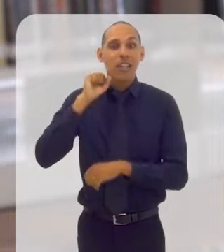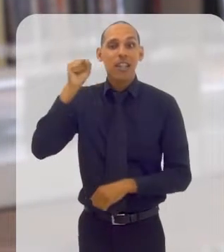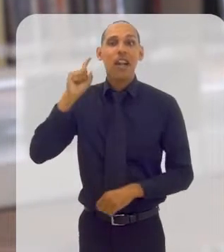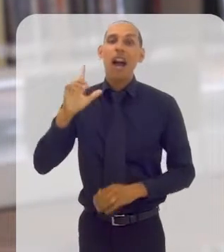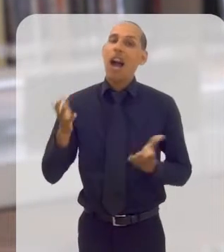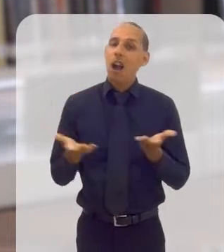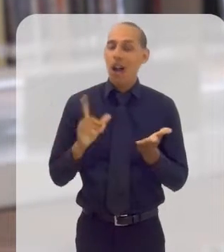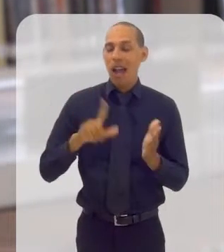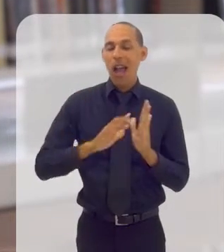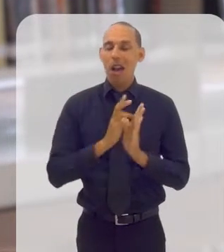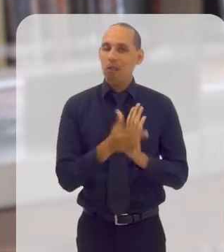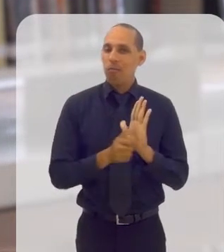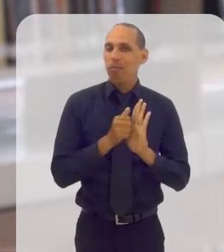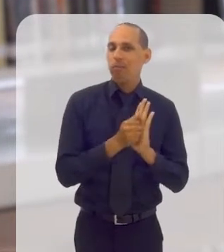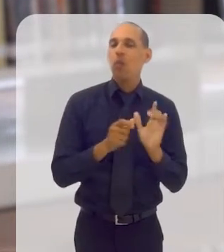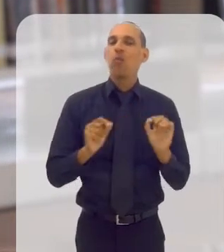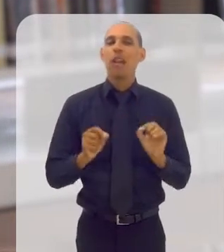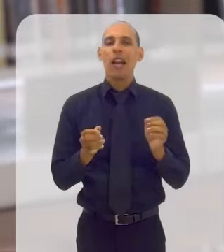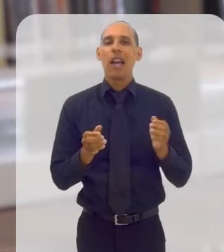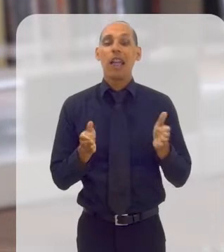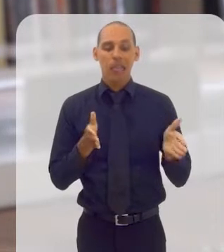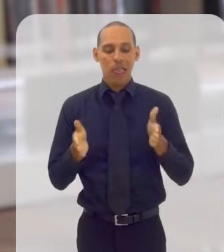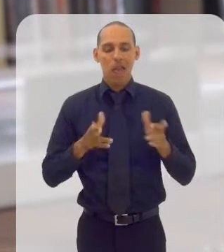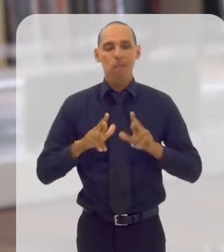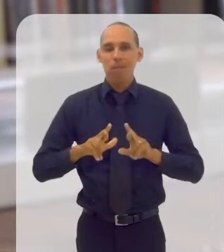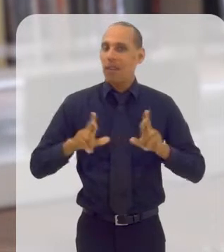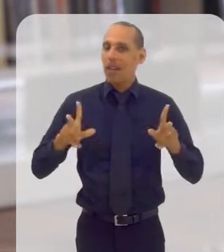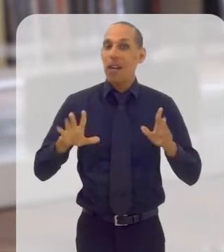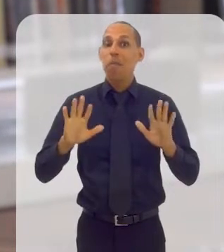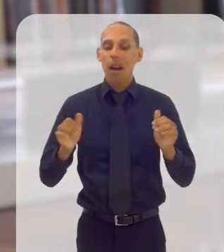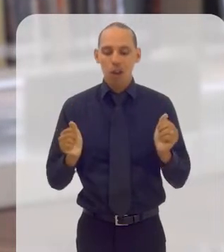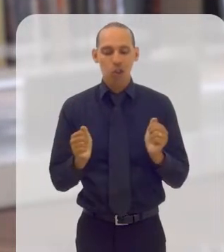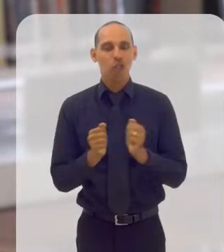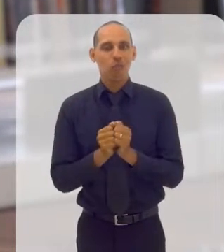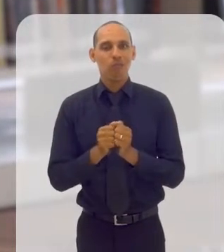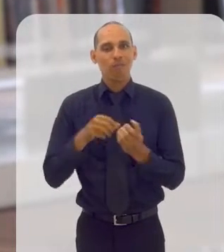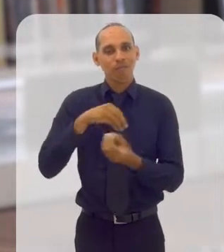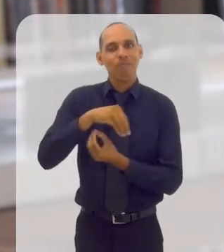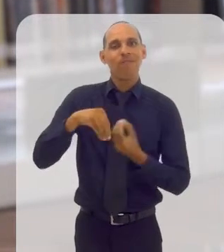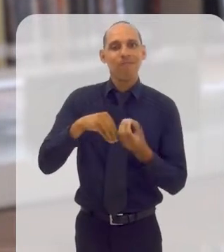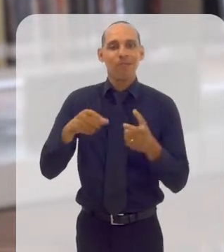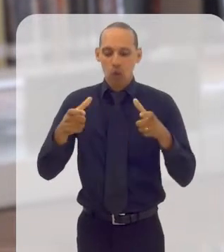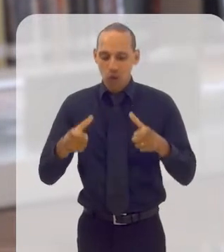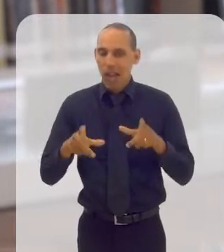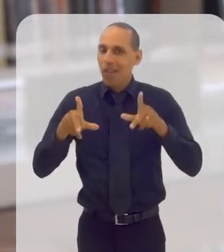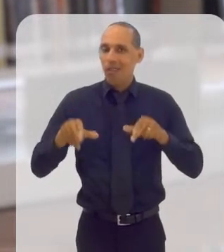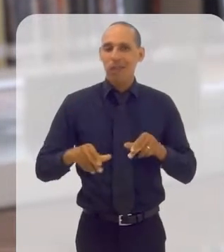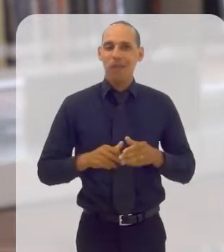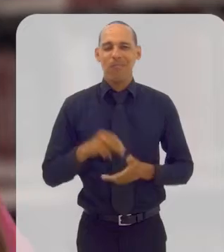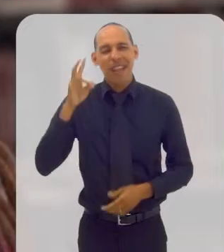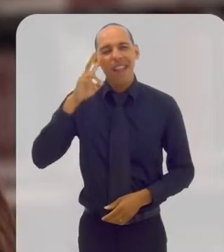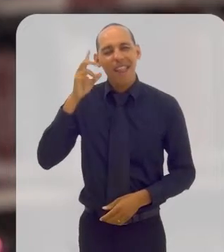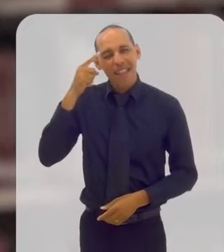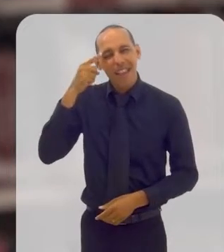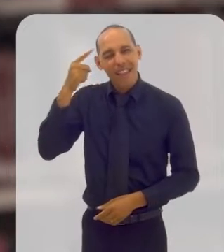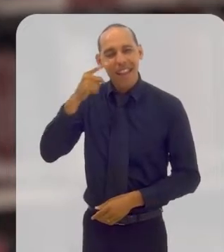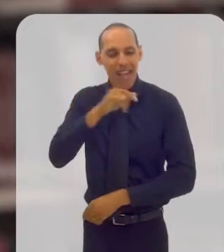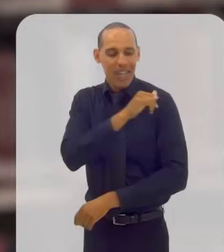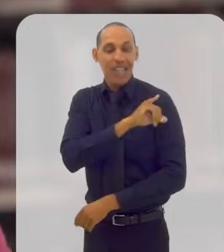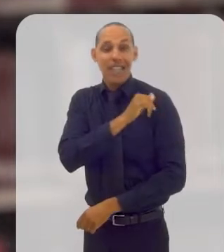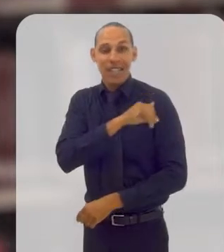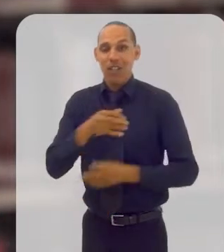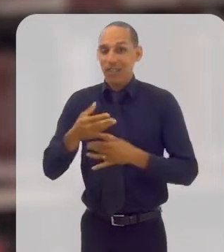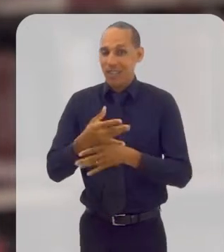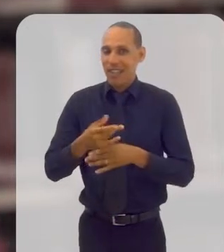Tiradentes, ela é um símbolo desses diferentes tempos que coexistem em um mesmo espaço. Lembra da ideia